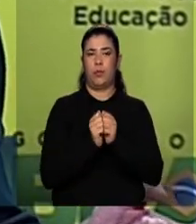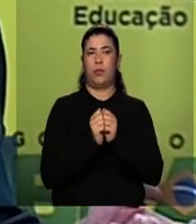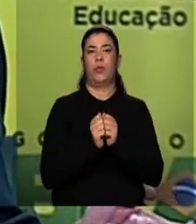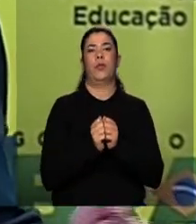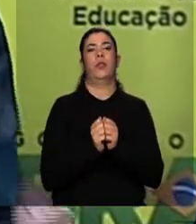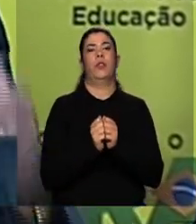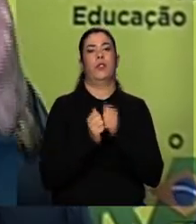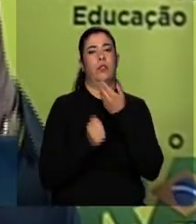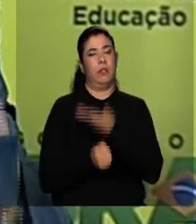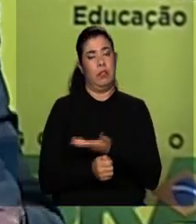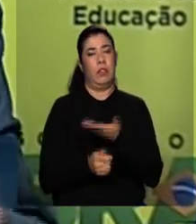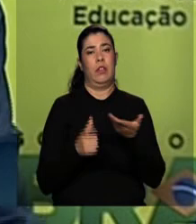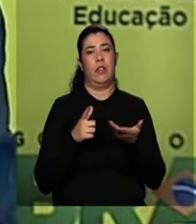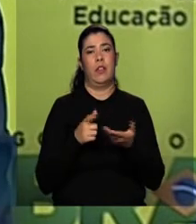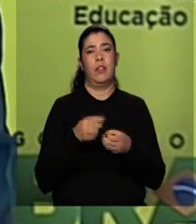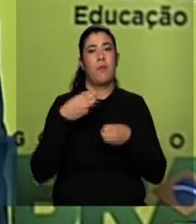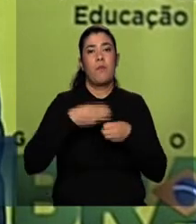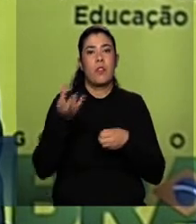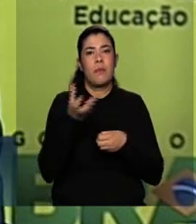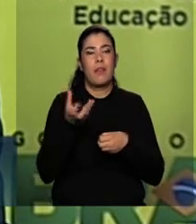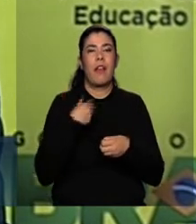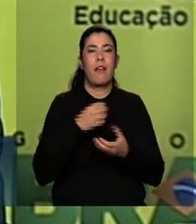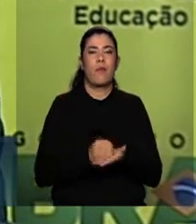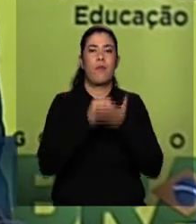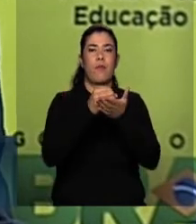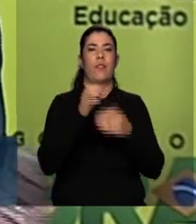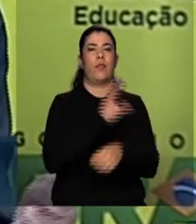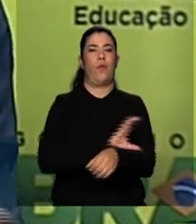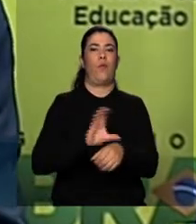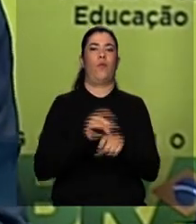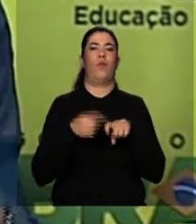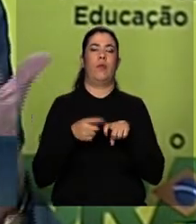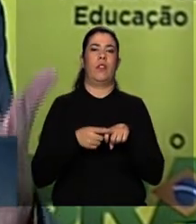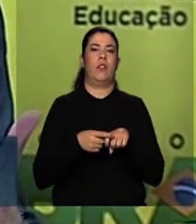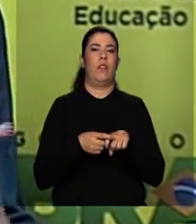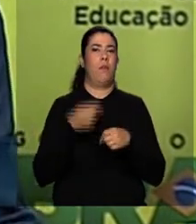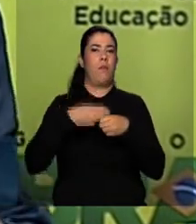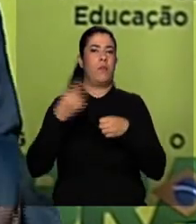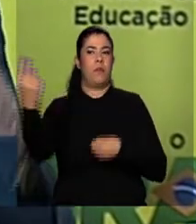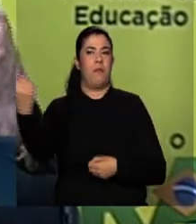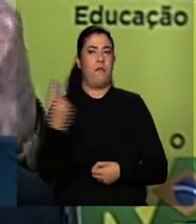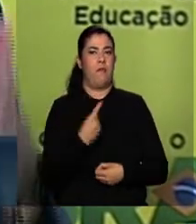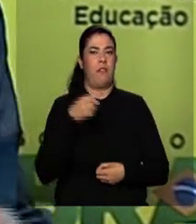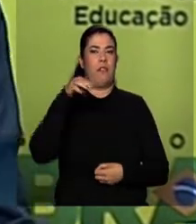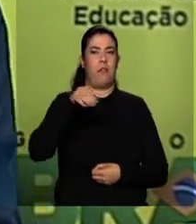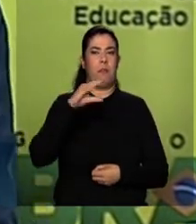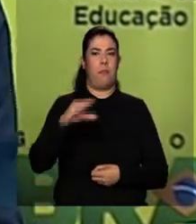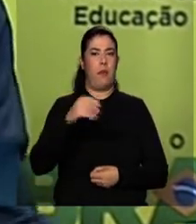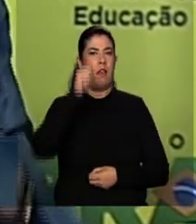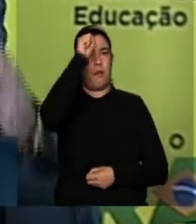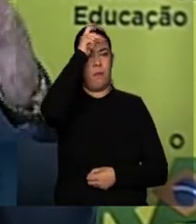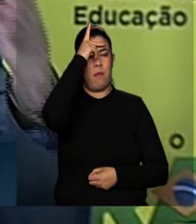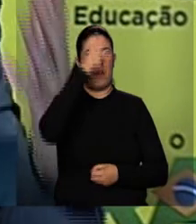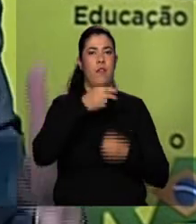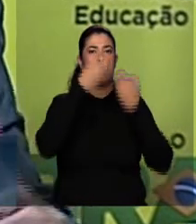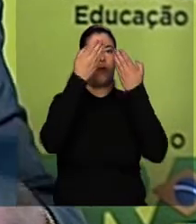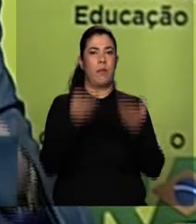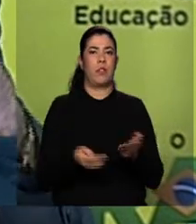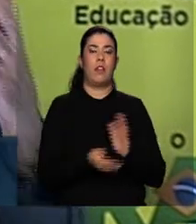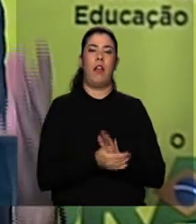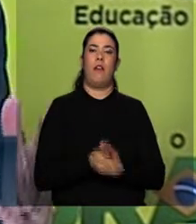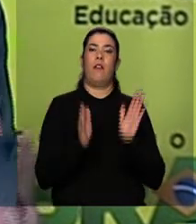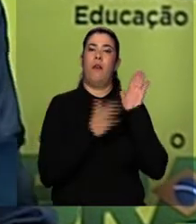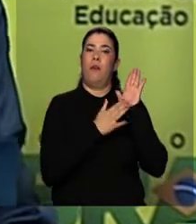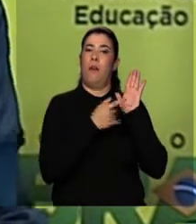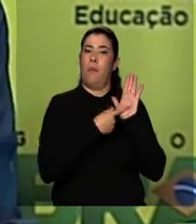ouro lá também, é município querendo um curso de medicina. Então vinham os municípios, e legitimamente o prefeito vinha com a proposta republicana, precisa de um curso de